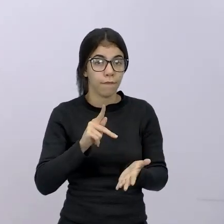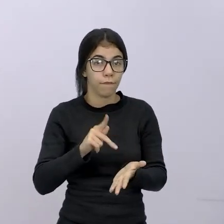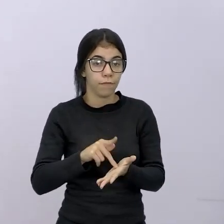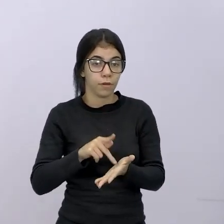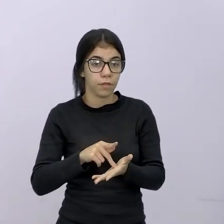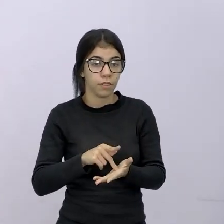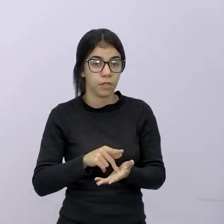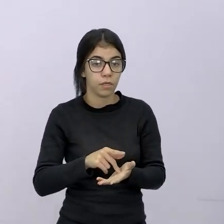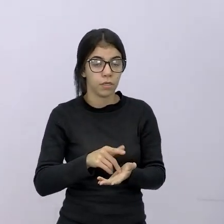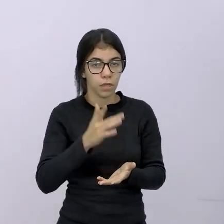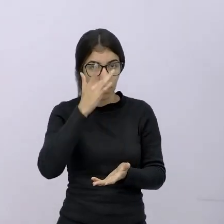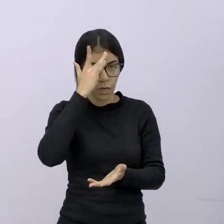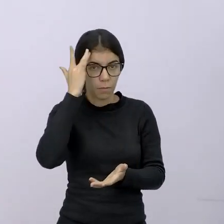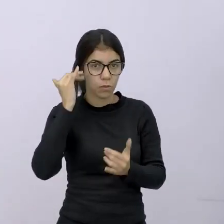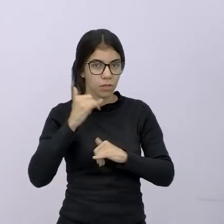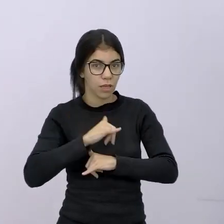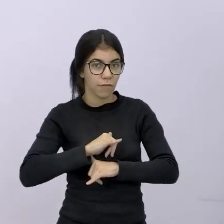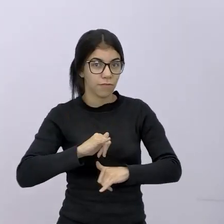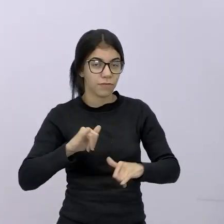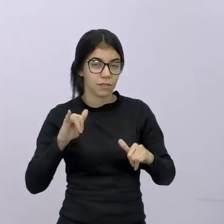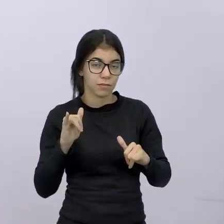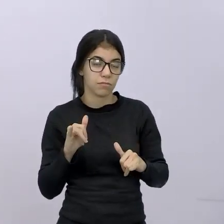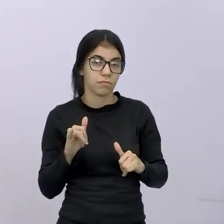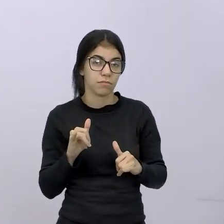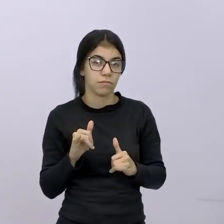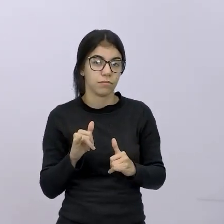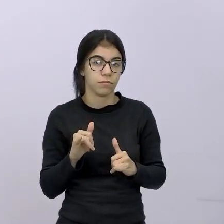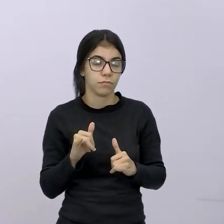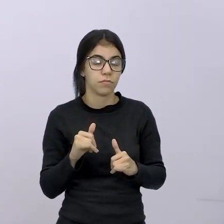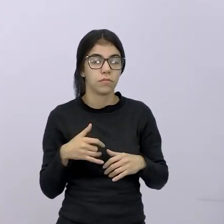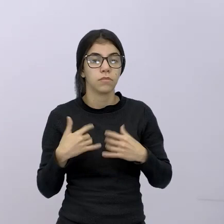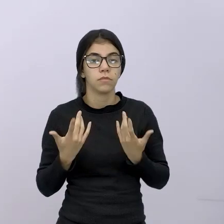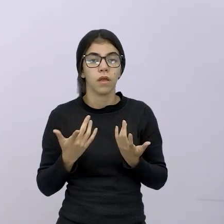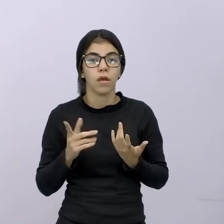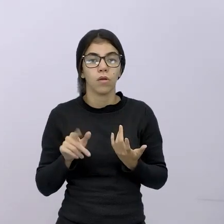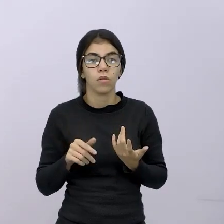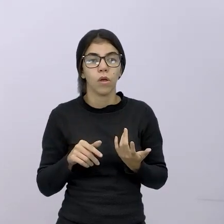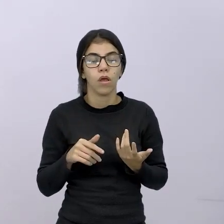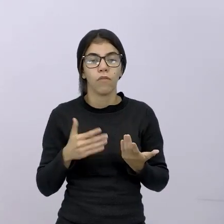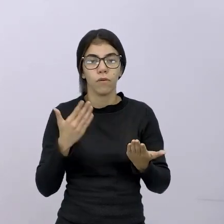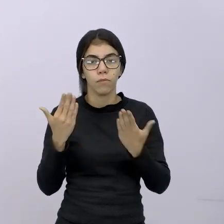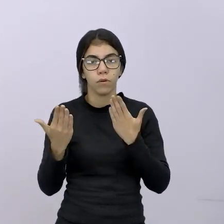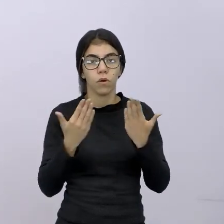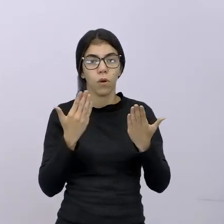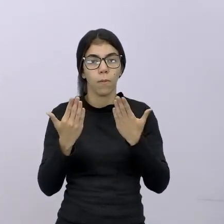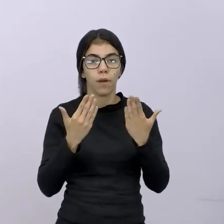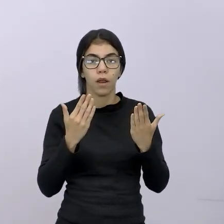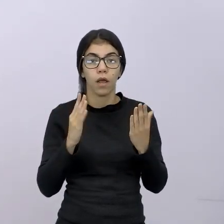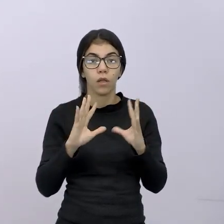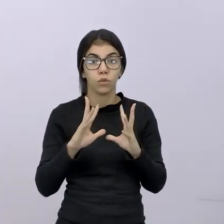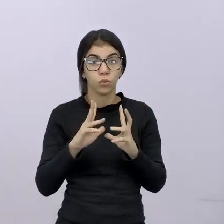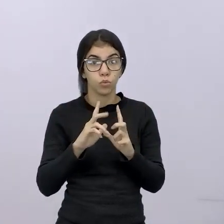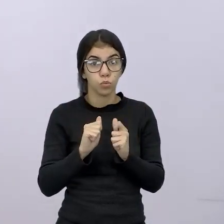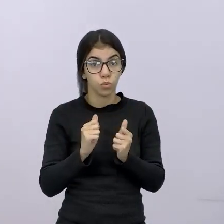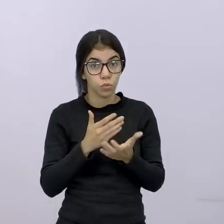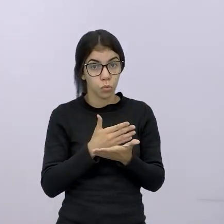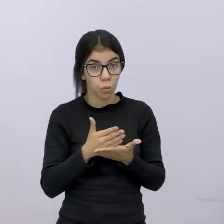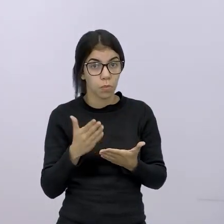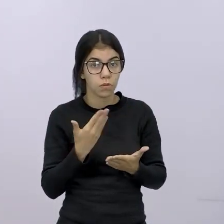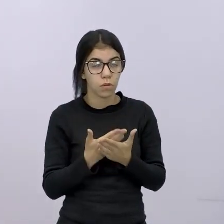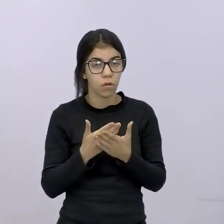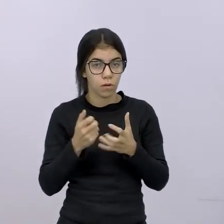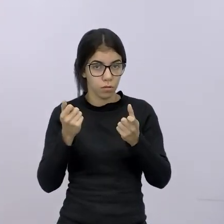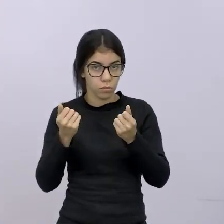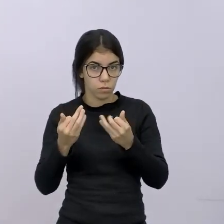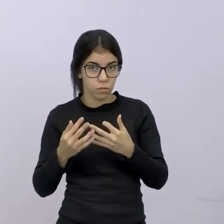em quem enuncia a verdade. Então, vamos fazer um paralelo com o que eu falei no começo da aula. Eu não falei sobre